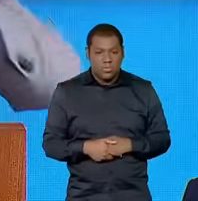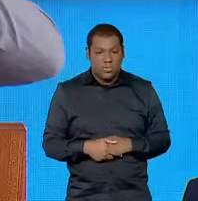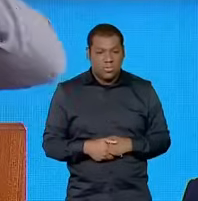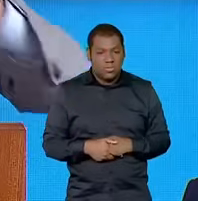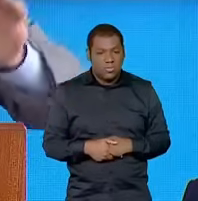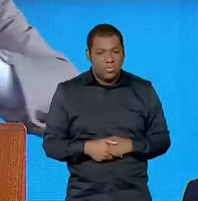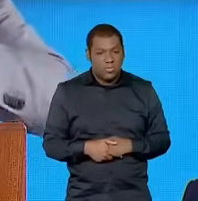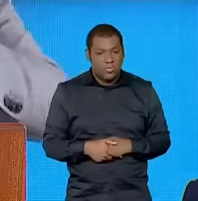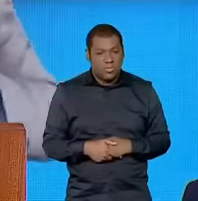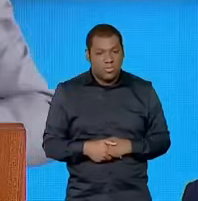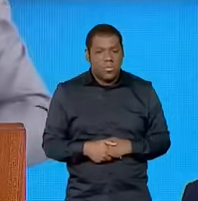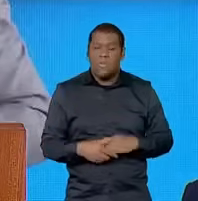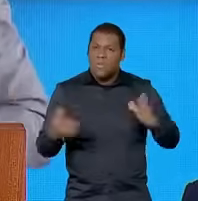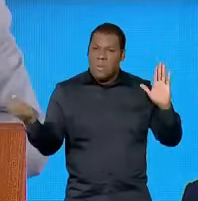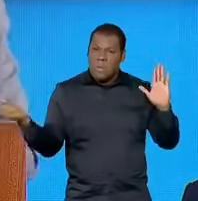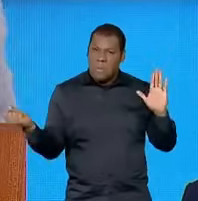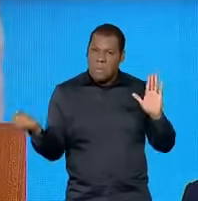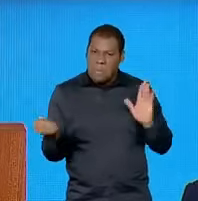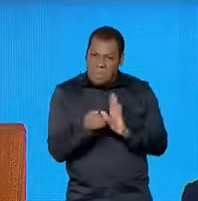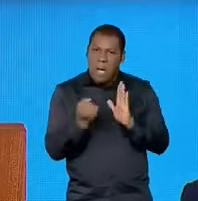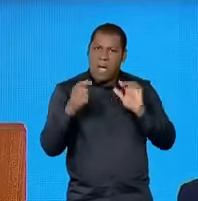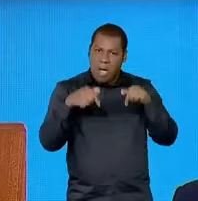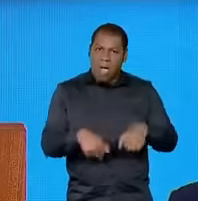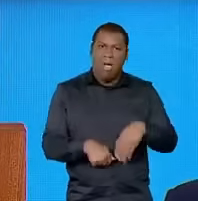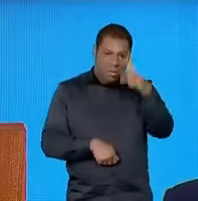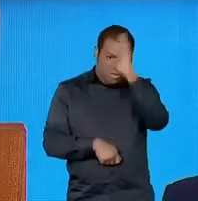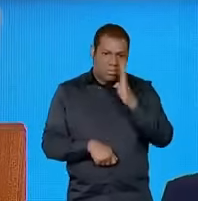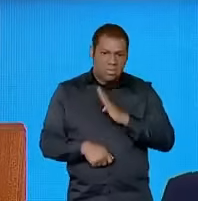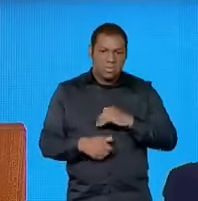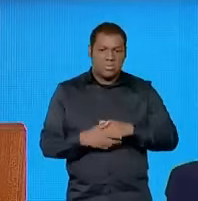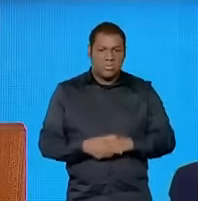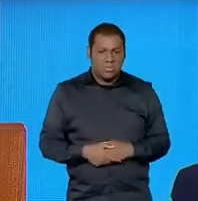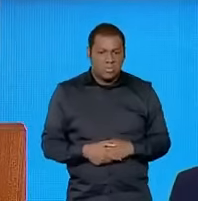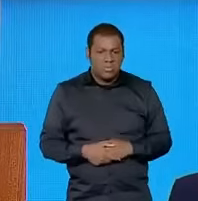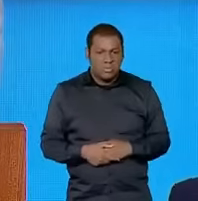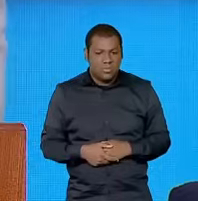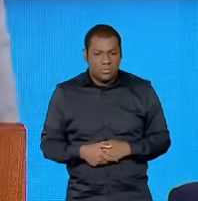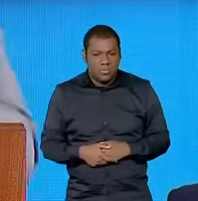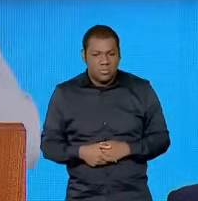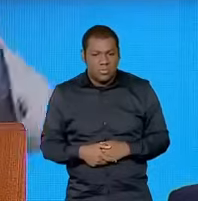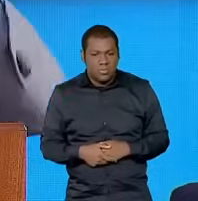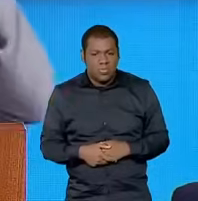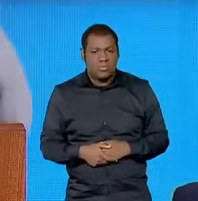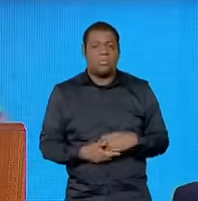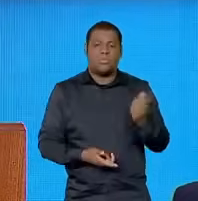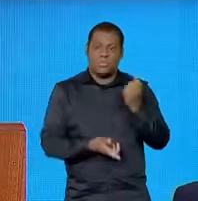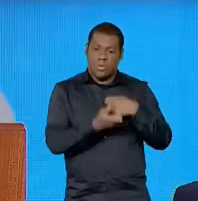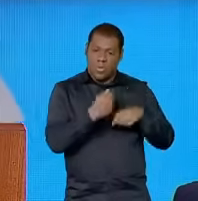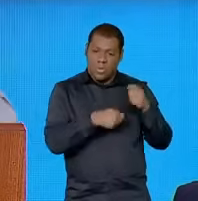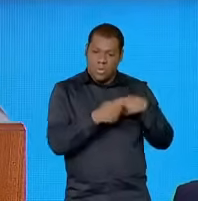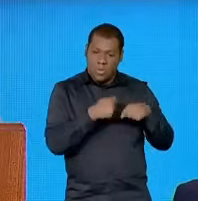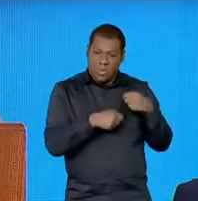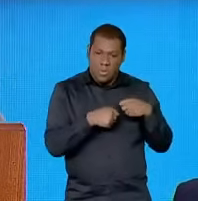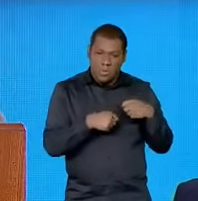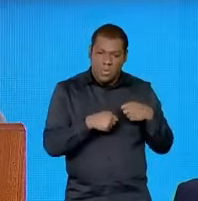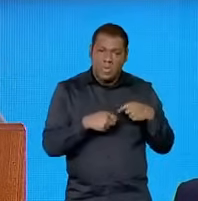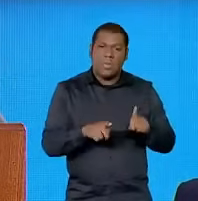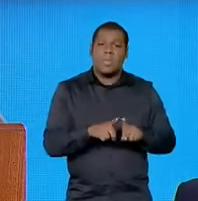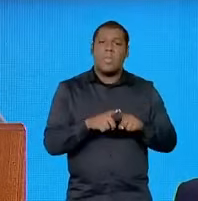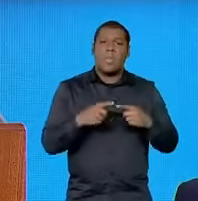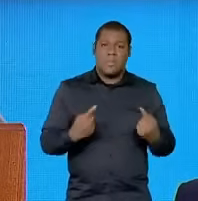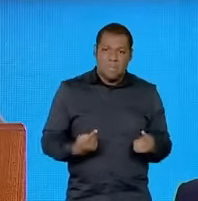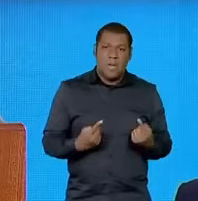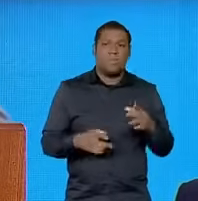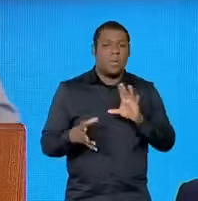Foi um momento inusitado na história desse país, no momento econômico e no momento mais duro da vida política